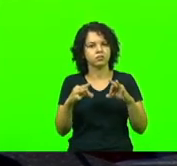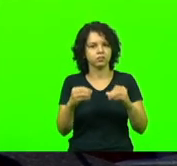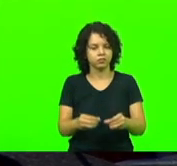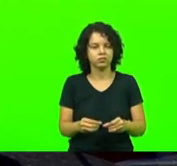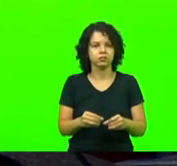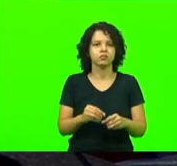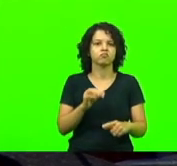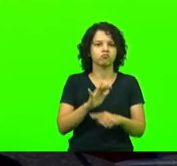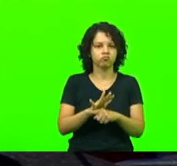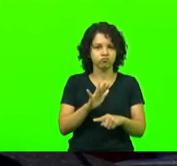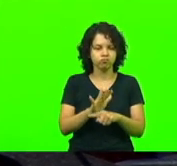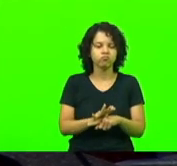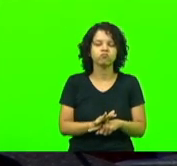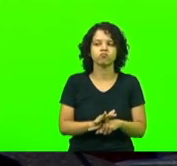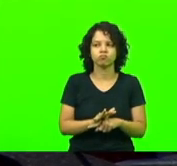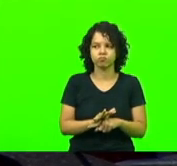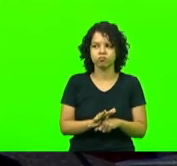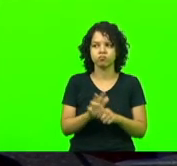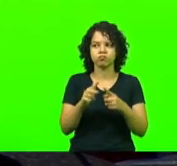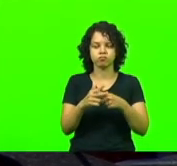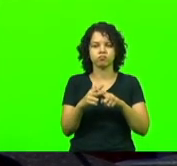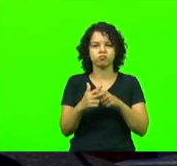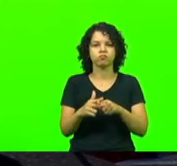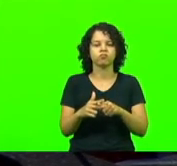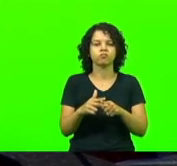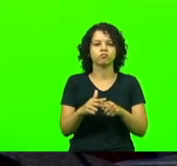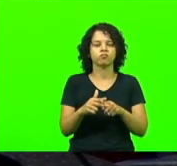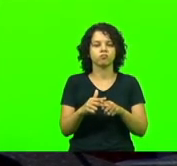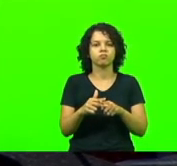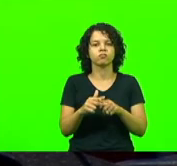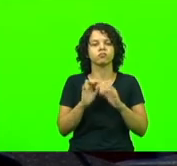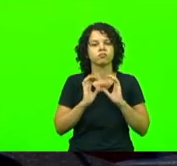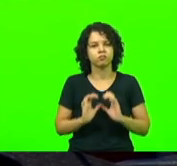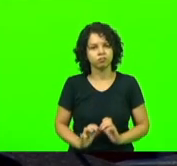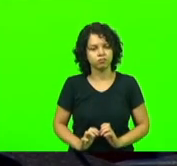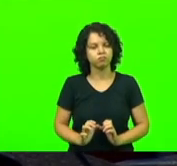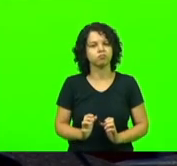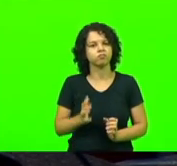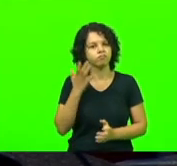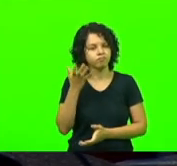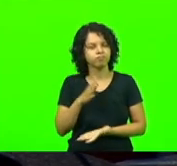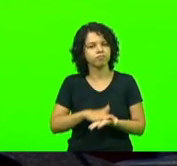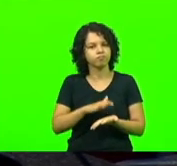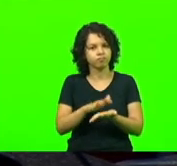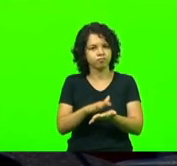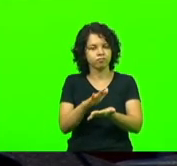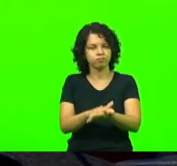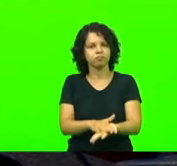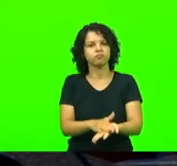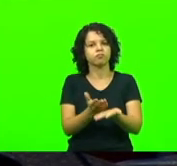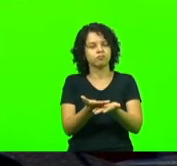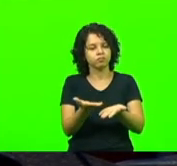à disposição para recuperar a nossa cidade. Então, a minha fala foi mais no sentido de parabenizar os nossos